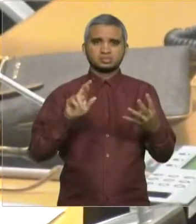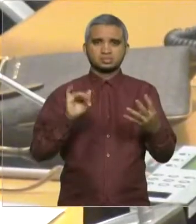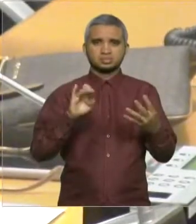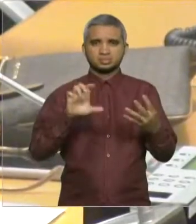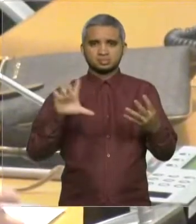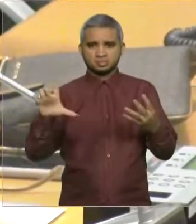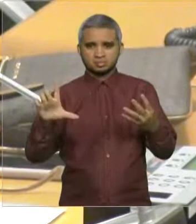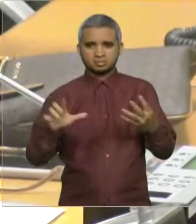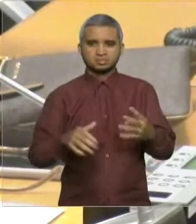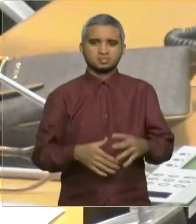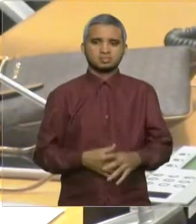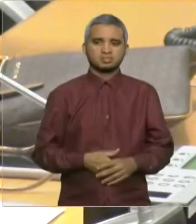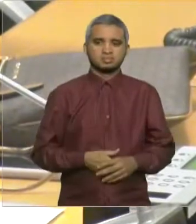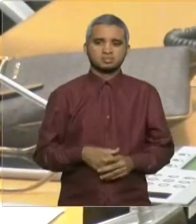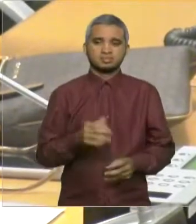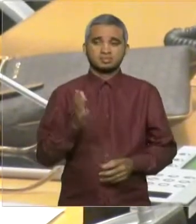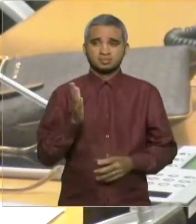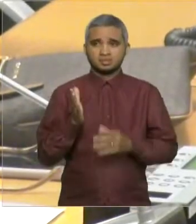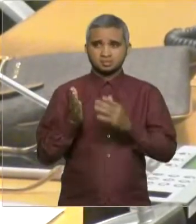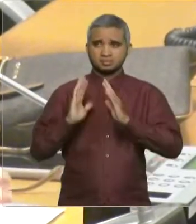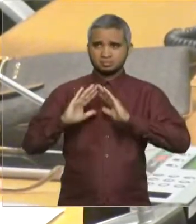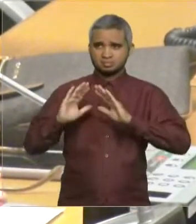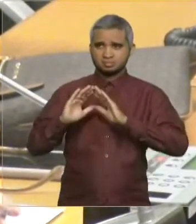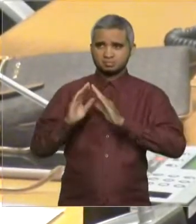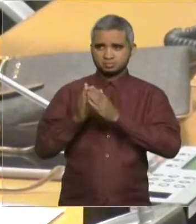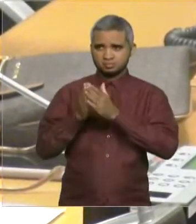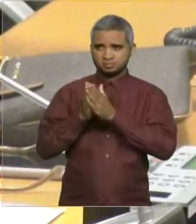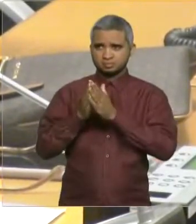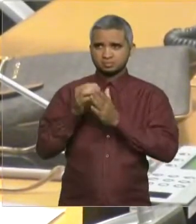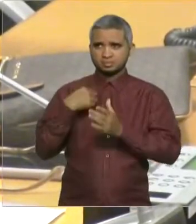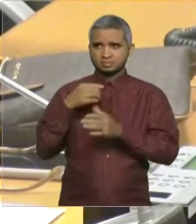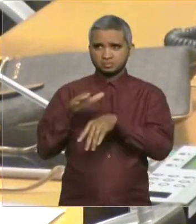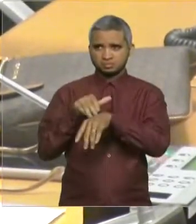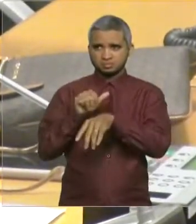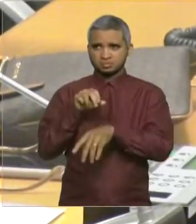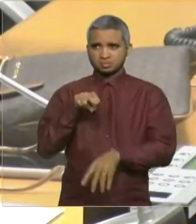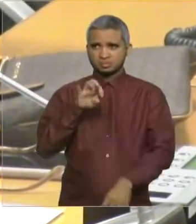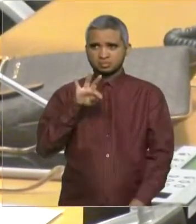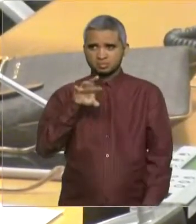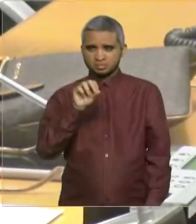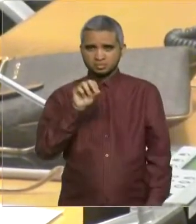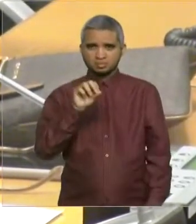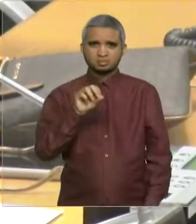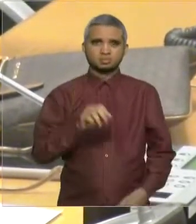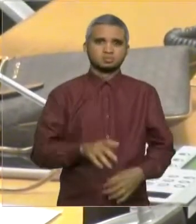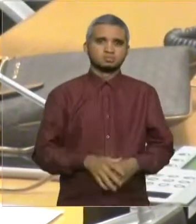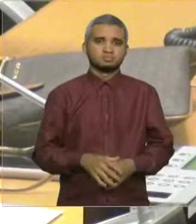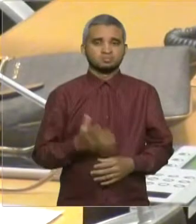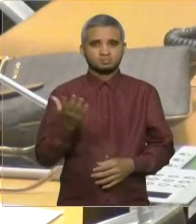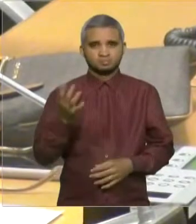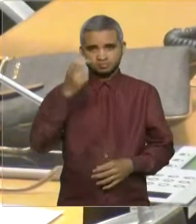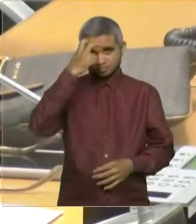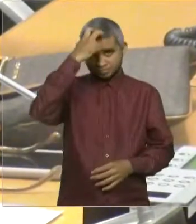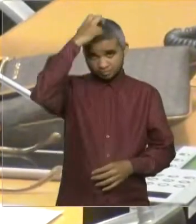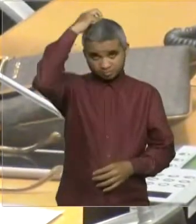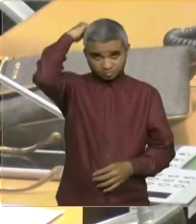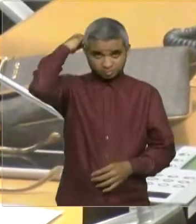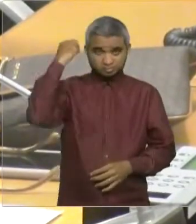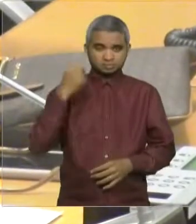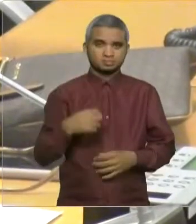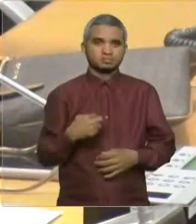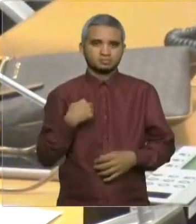chamá-lo de Neto, né? Sim, senhora. Você me chama de minha tia, então é o Neto. Deputado Neto, eu fiquei muito feliz de estar nessa